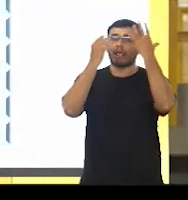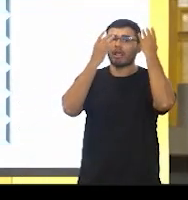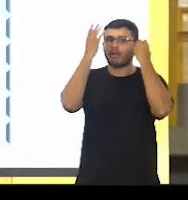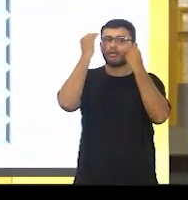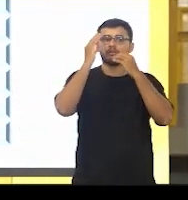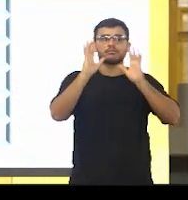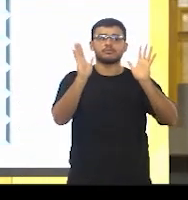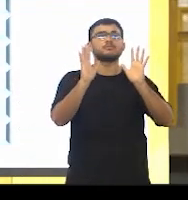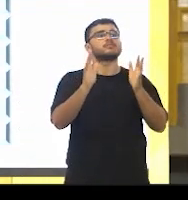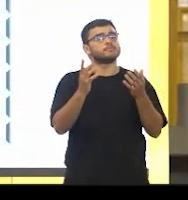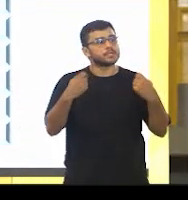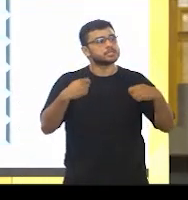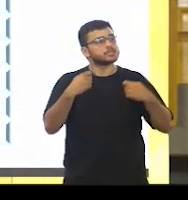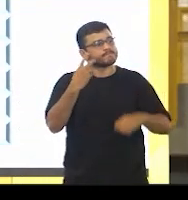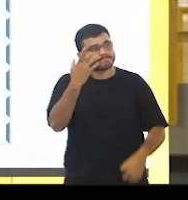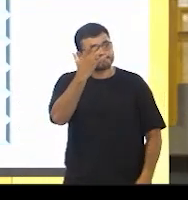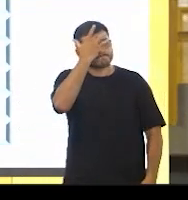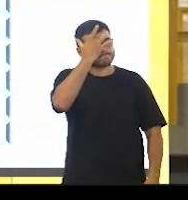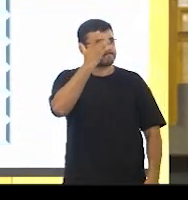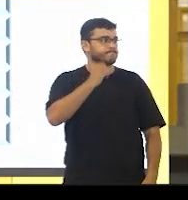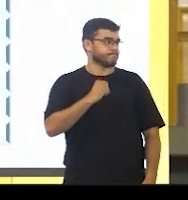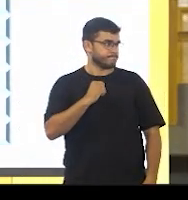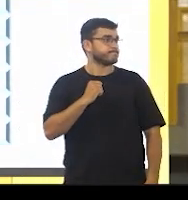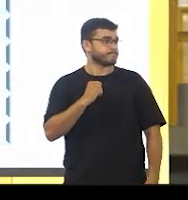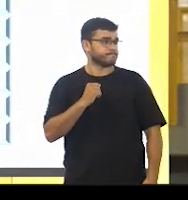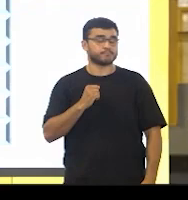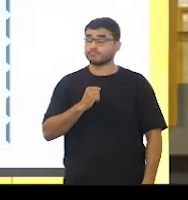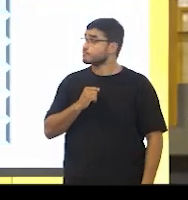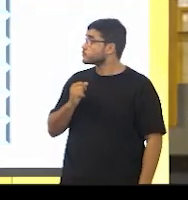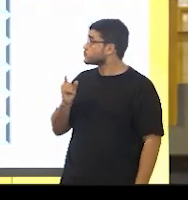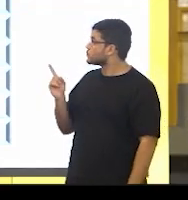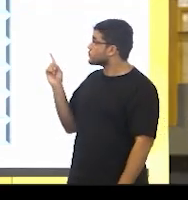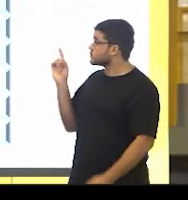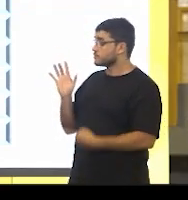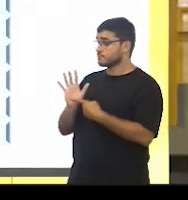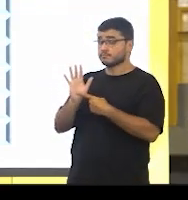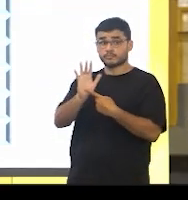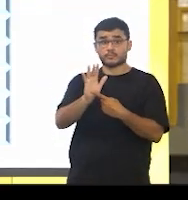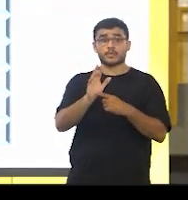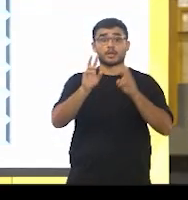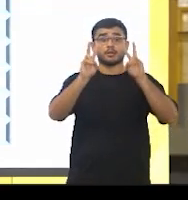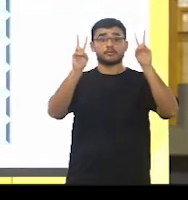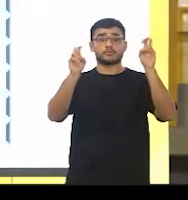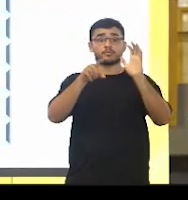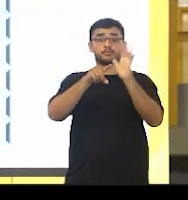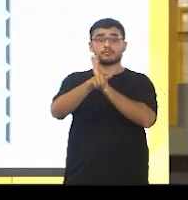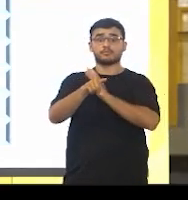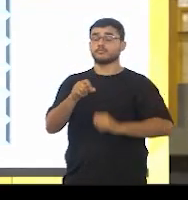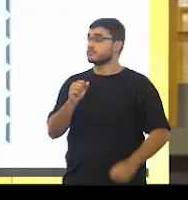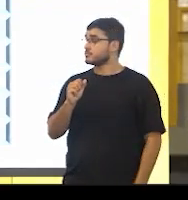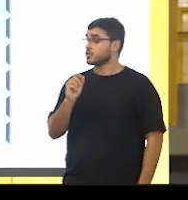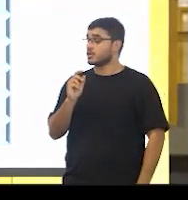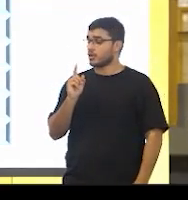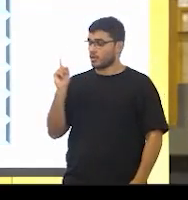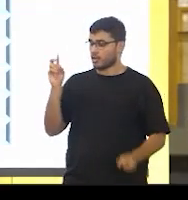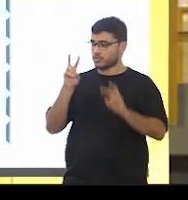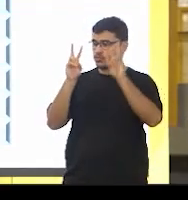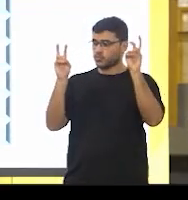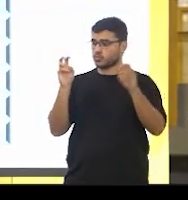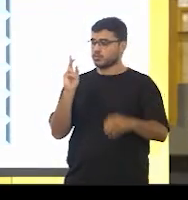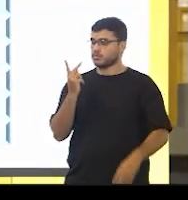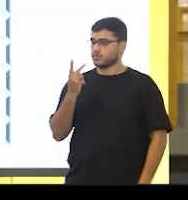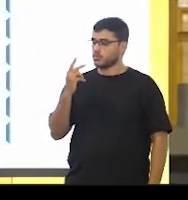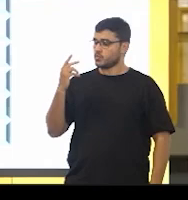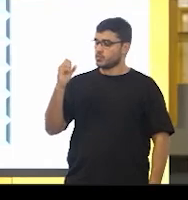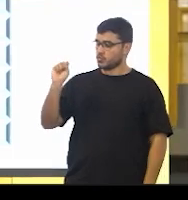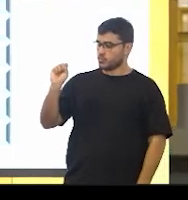Não, tem que lembrar. Eu quero que vocês vejam o seguinte, essa questão que é da habilidade 8,